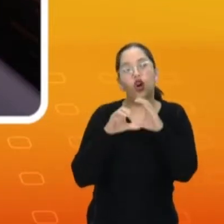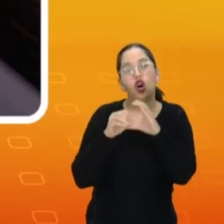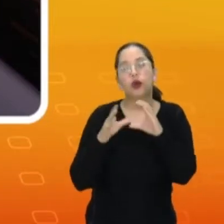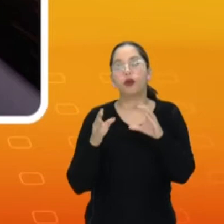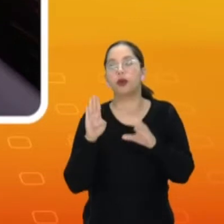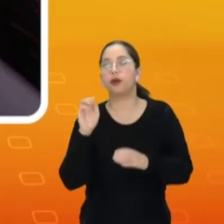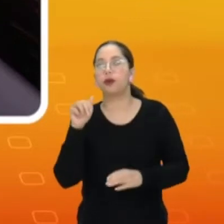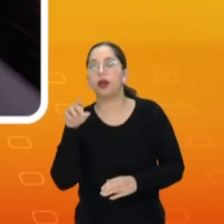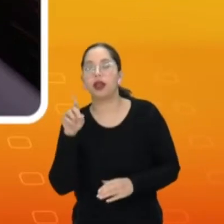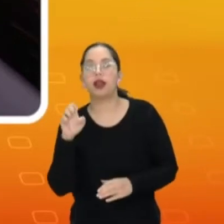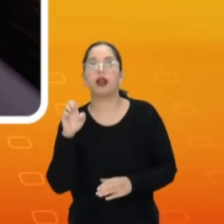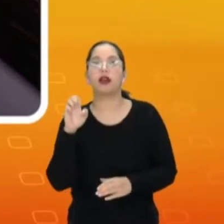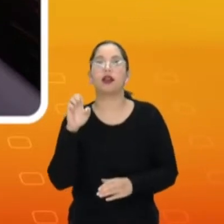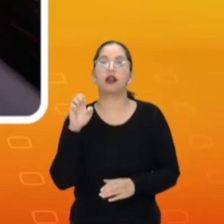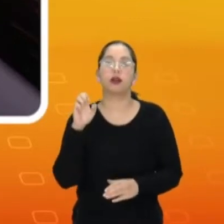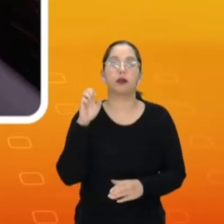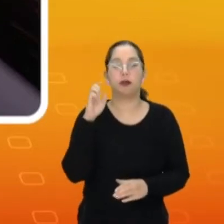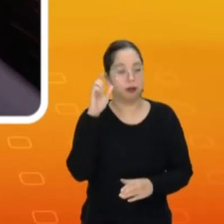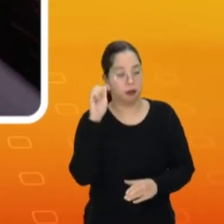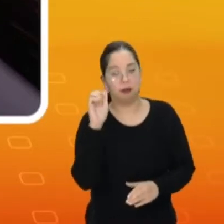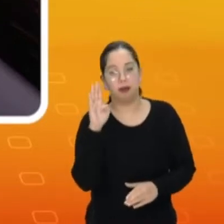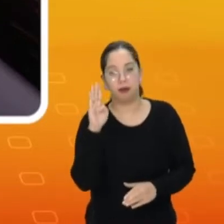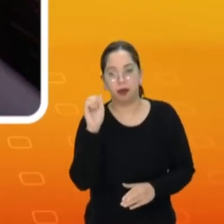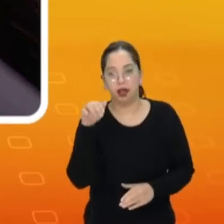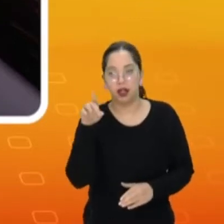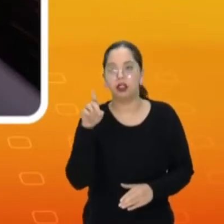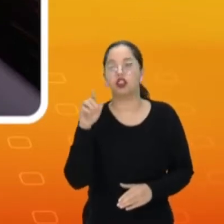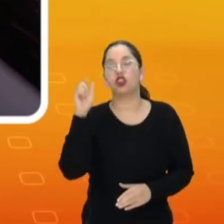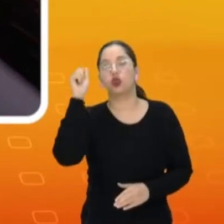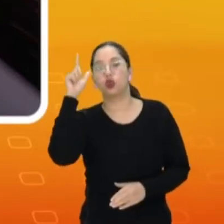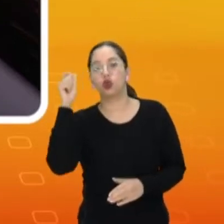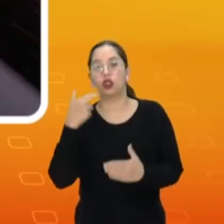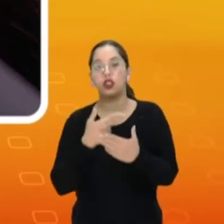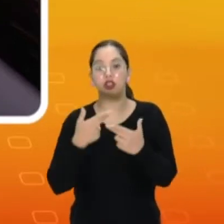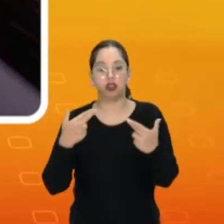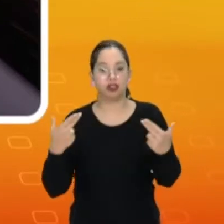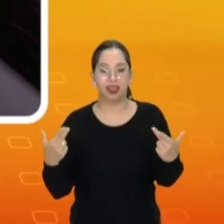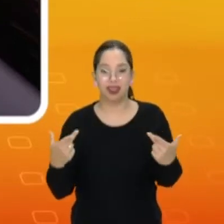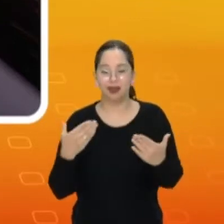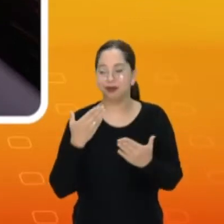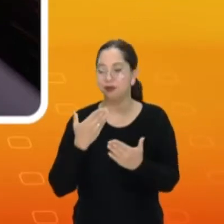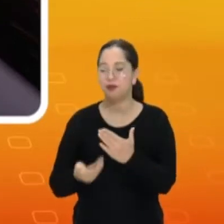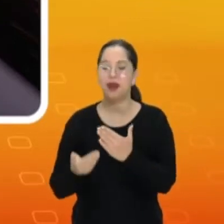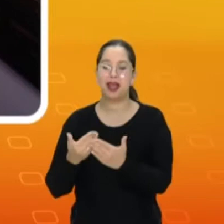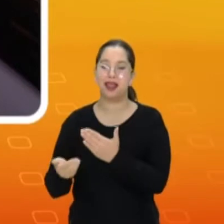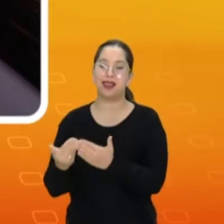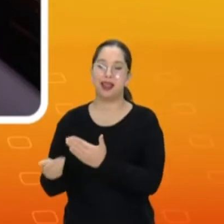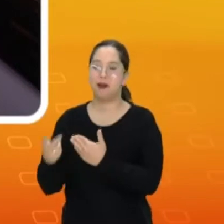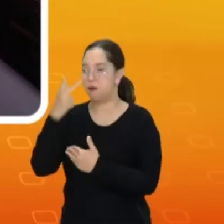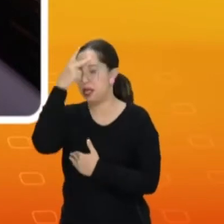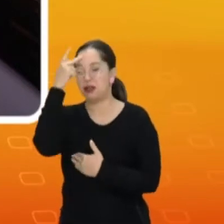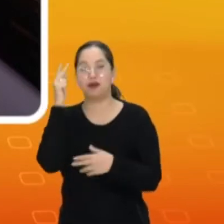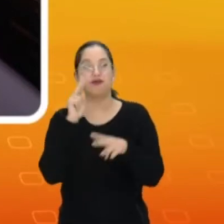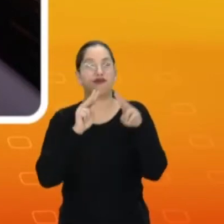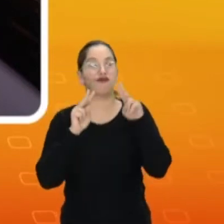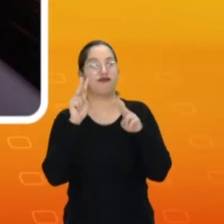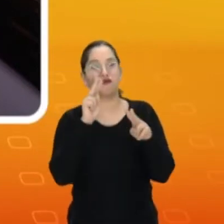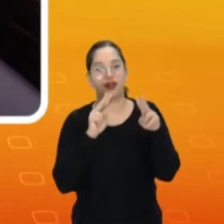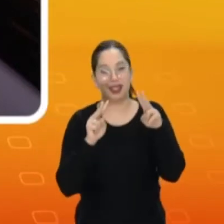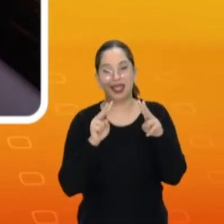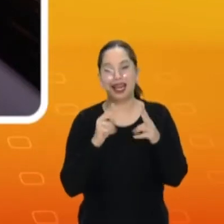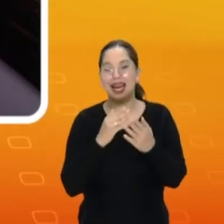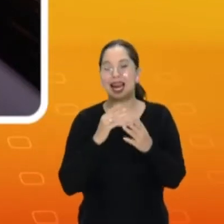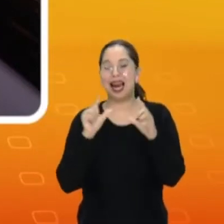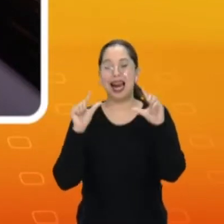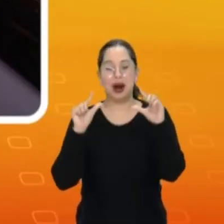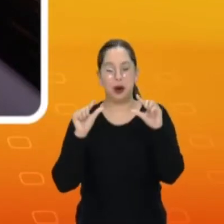representa esta e em alguns casos essa queda chegou até vinte por cento valendo aí de dois por cento e vinte por cento de